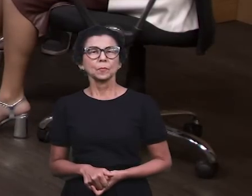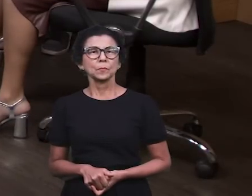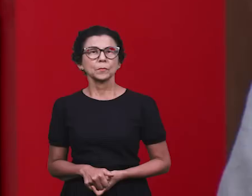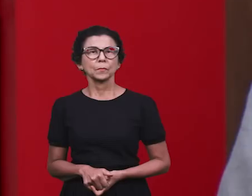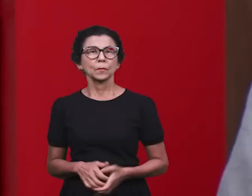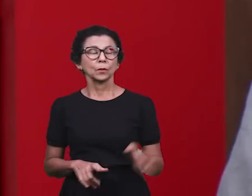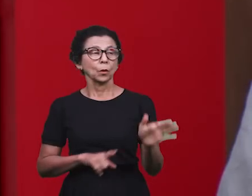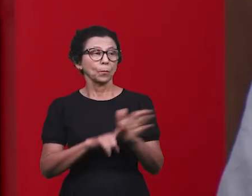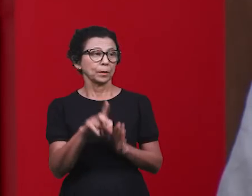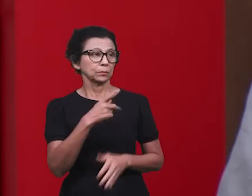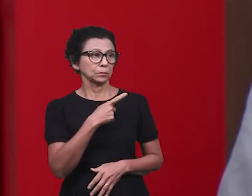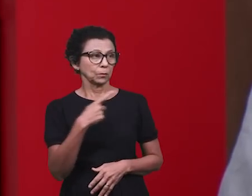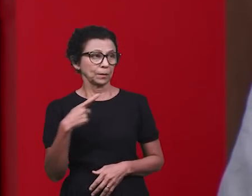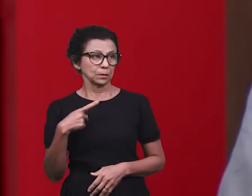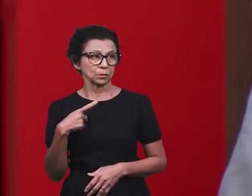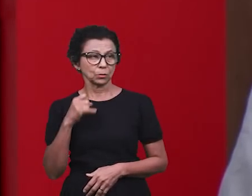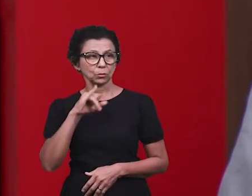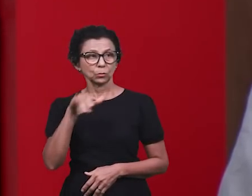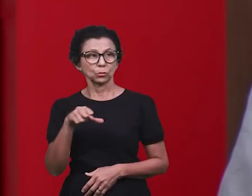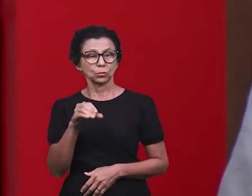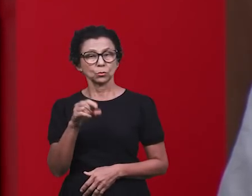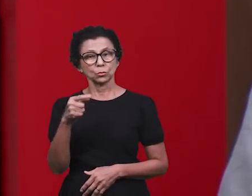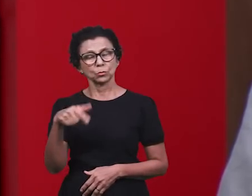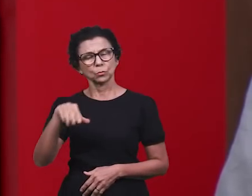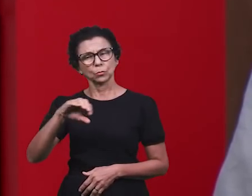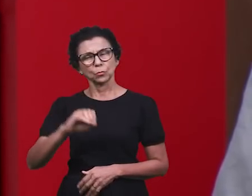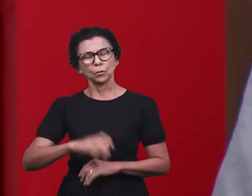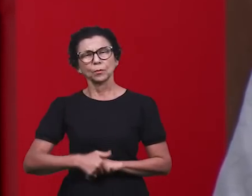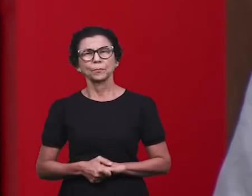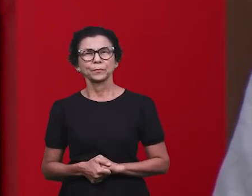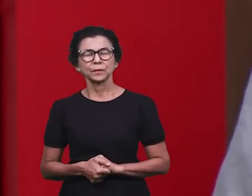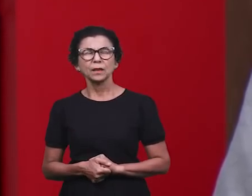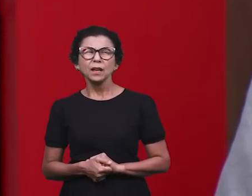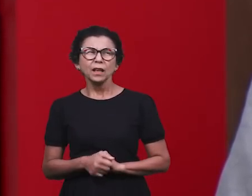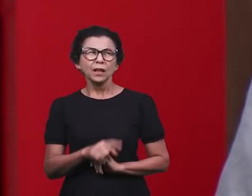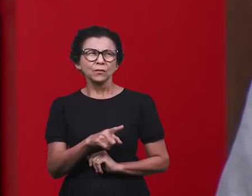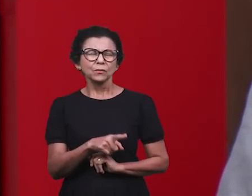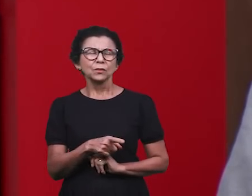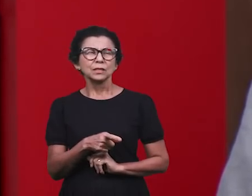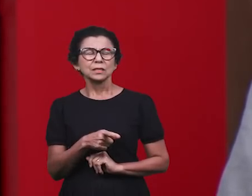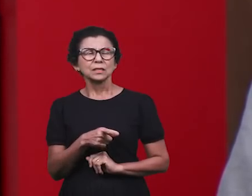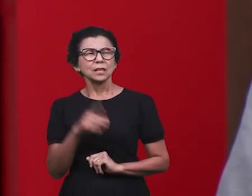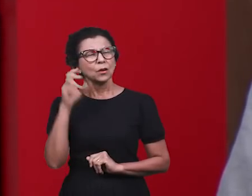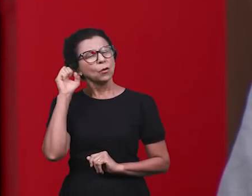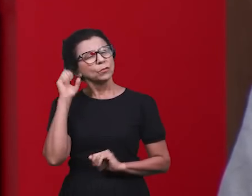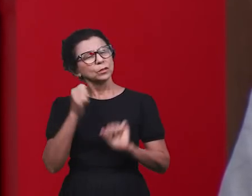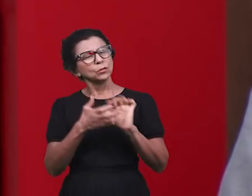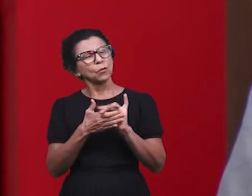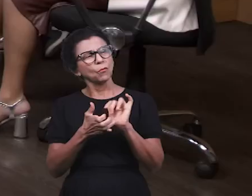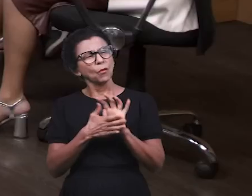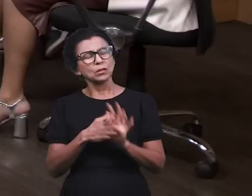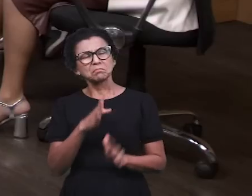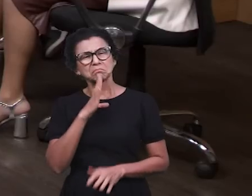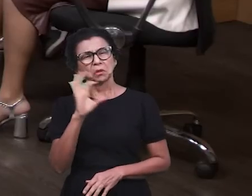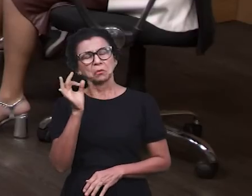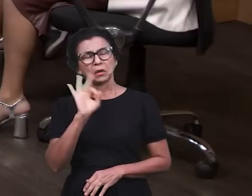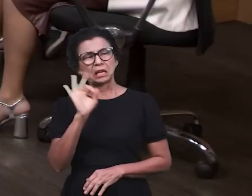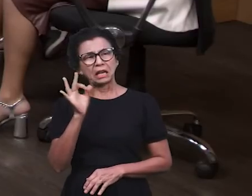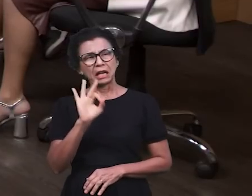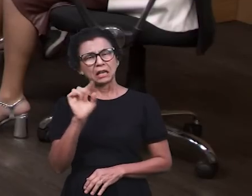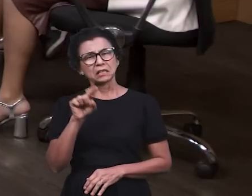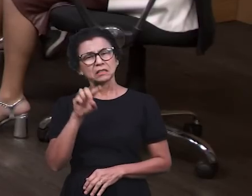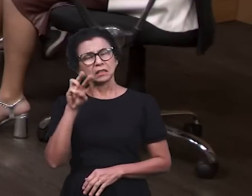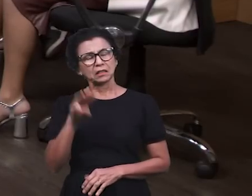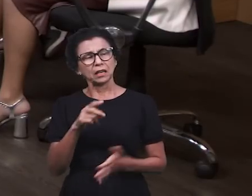gostaria de fazer ao pastor João é: quais os perigos de ouvir louvores quando não se sabe a origem e seu compositor?